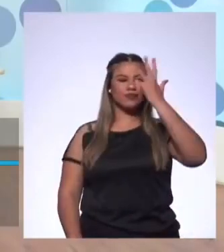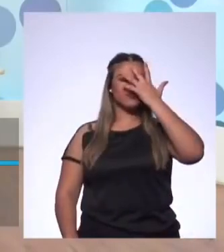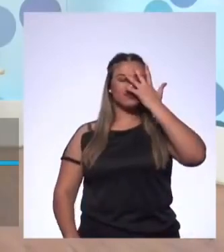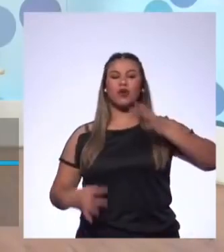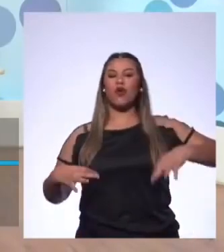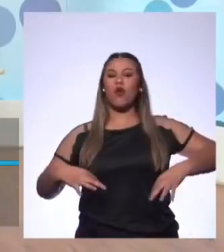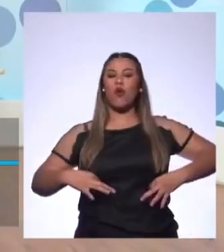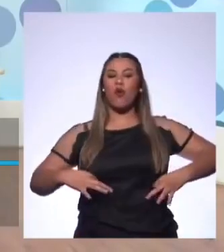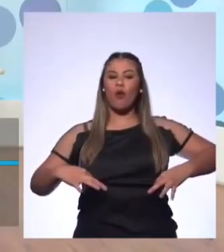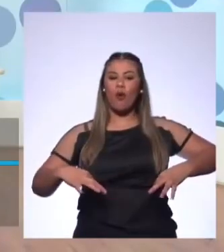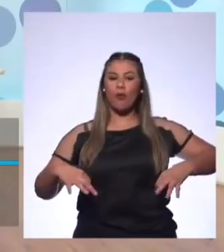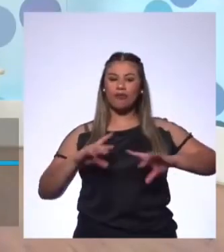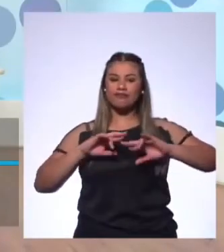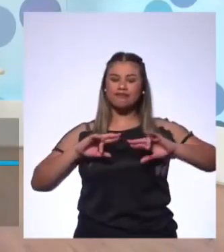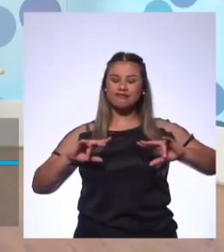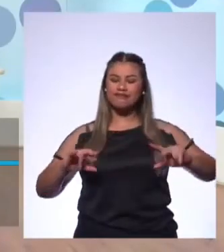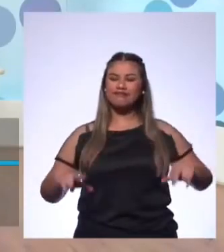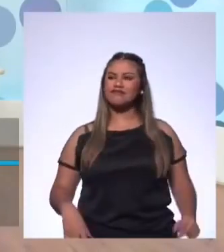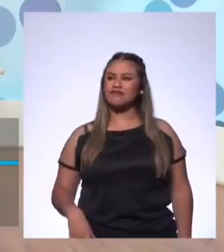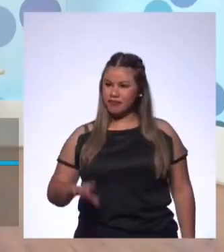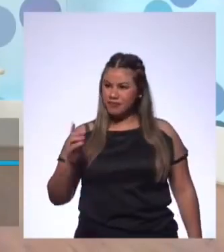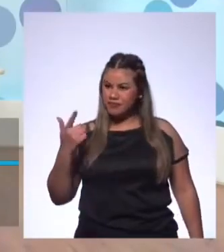mais, professor? Tem mais alguma coisa? Dá um?